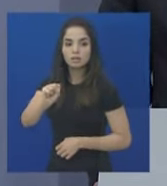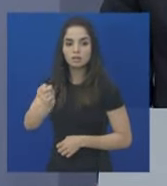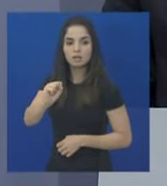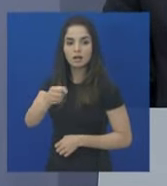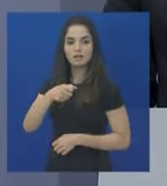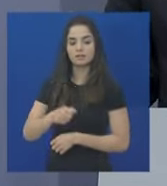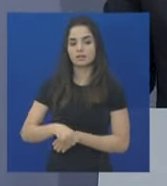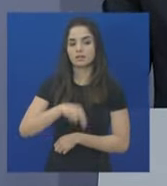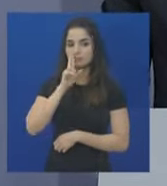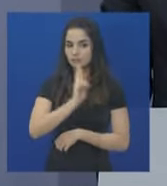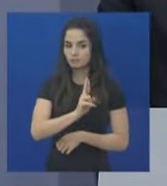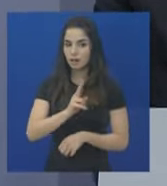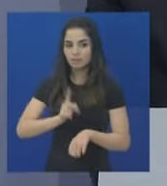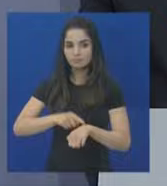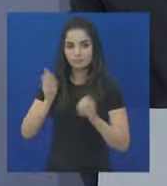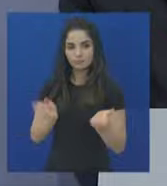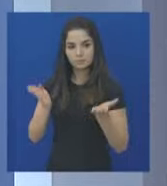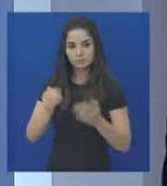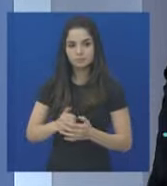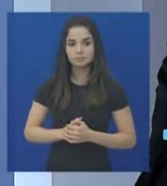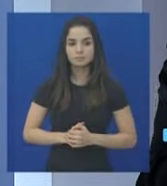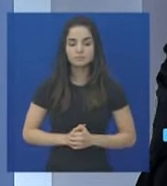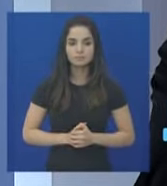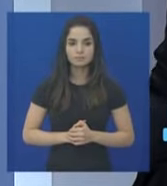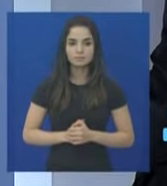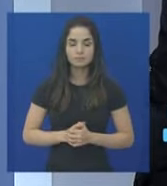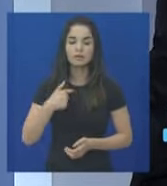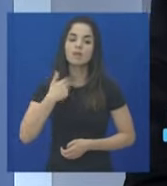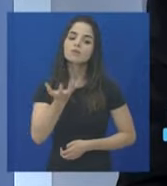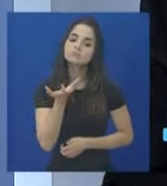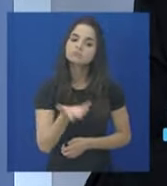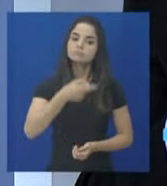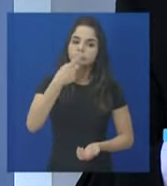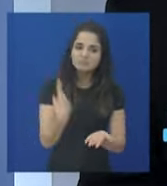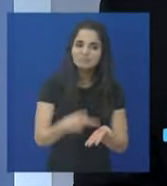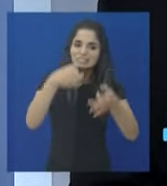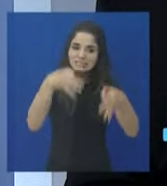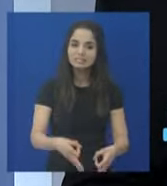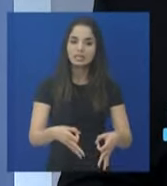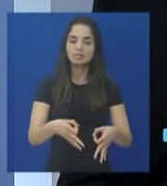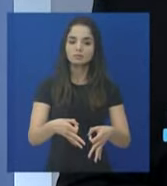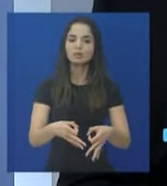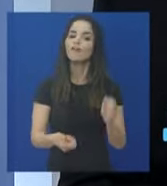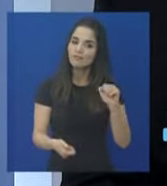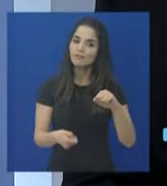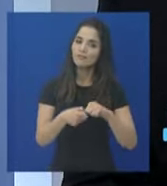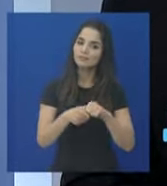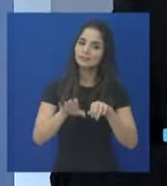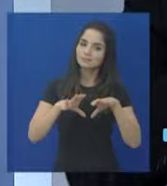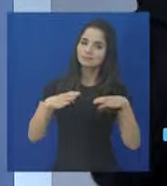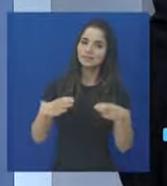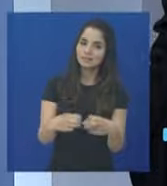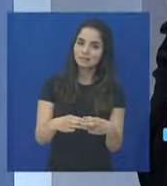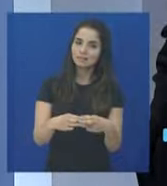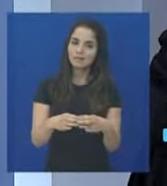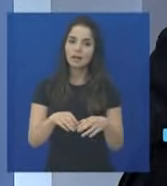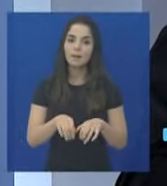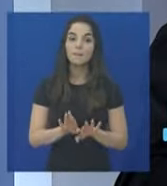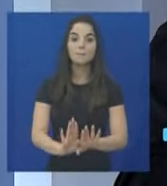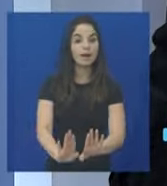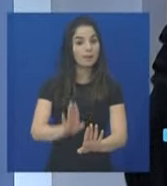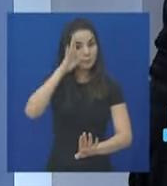para a réplica. Seu tempo a partir de agora. Eu quero afirmar que nós vamos fazer o centro de convenções, mas a